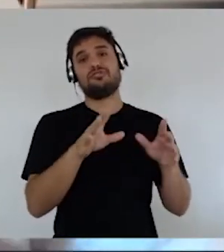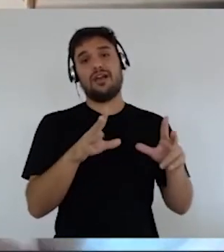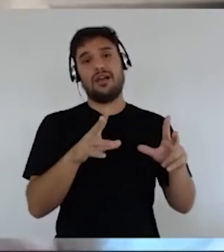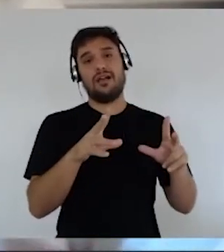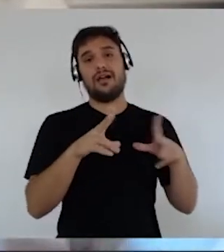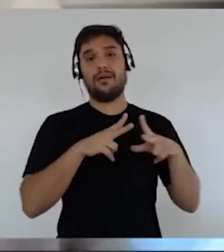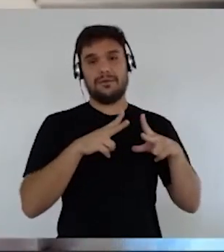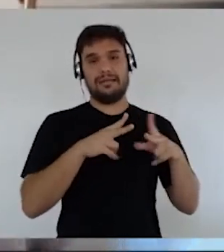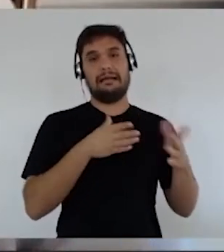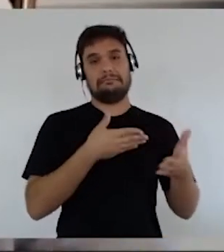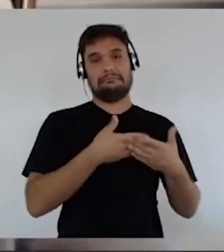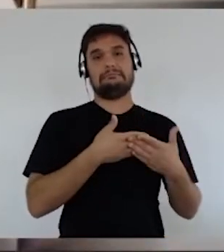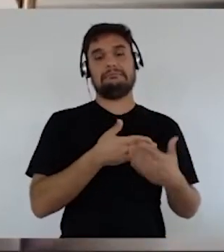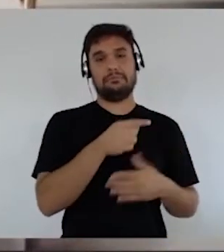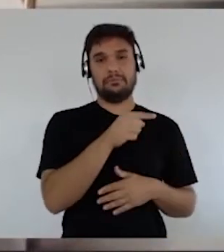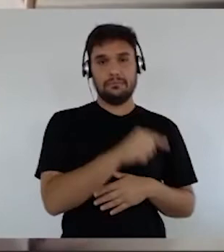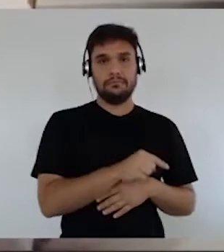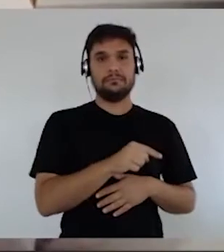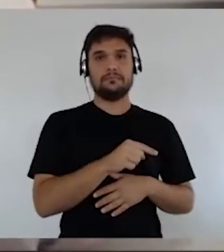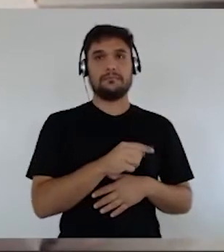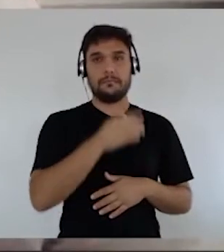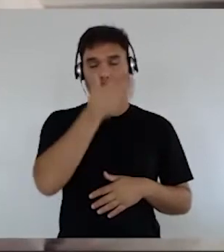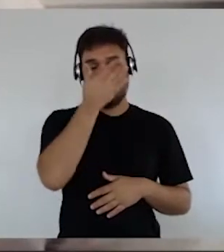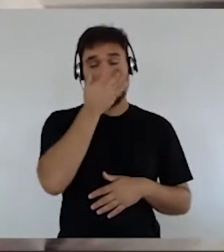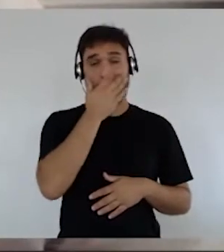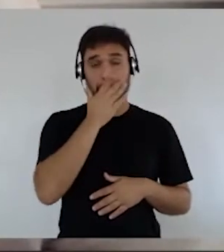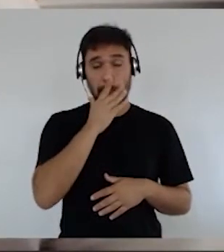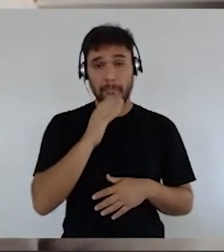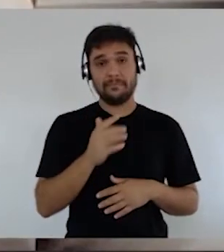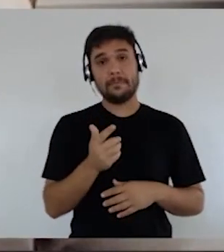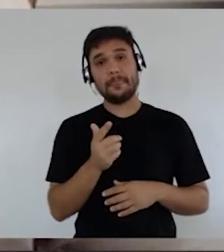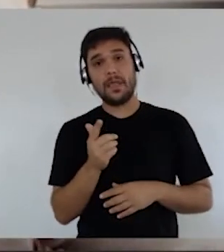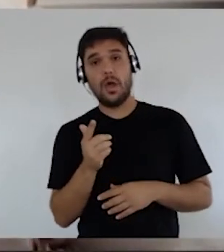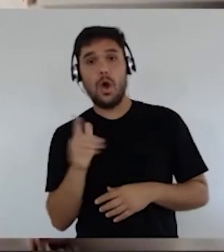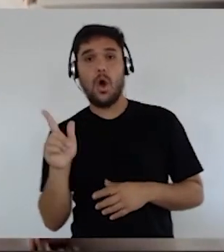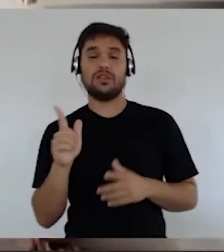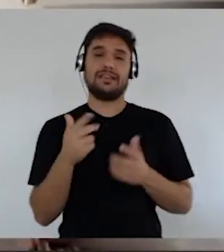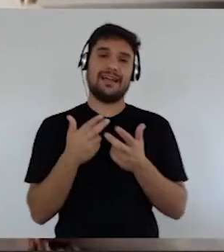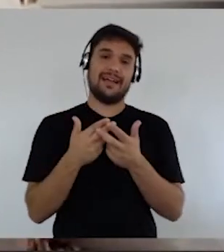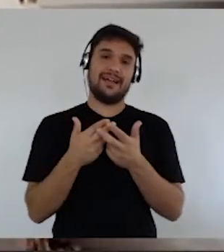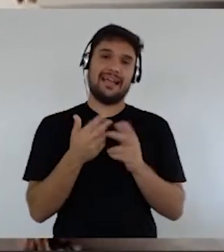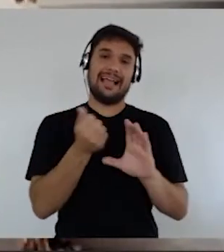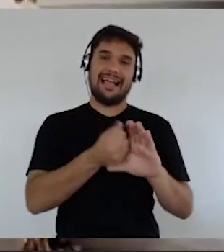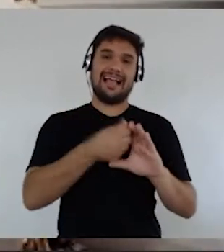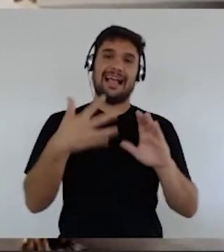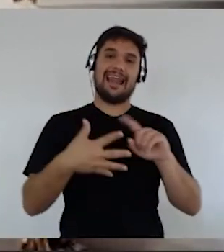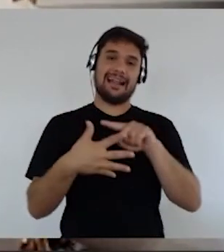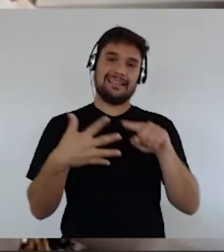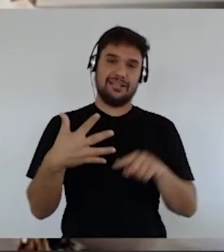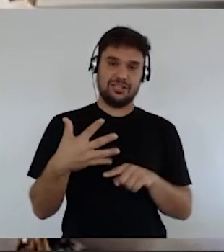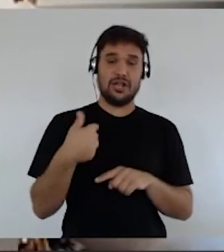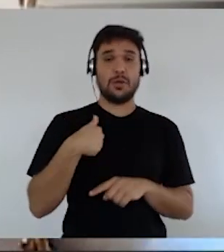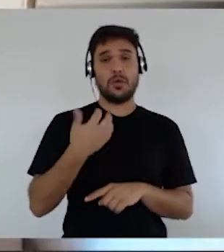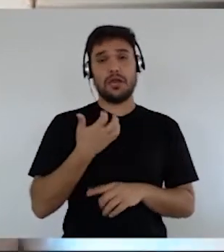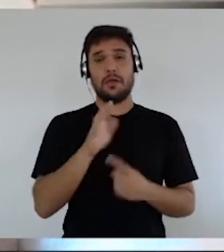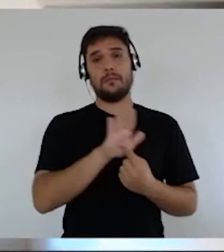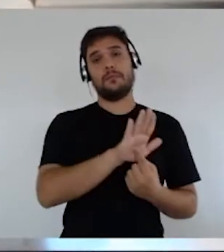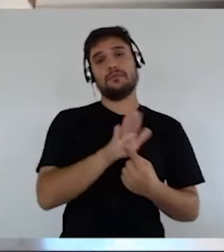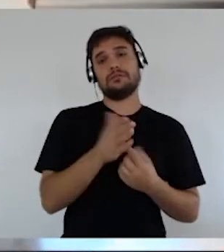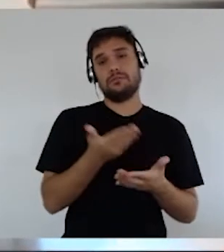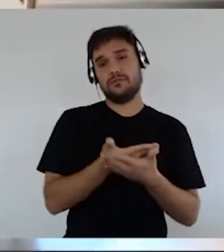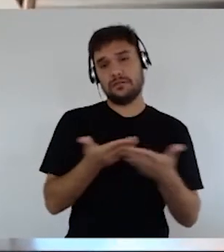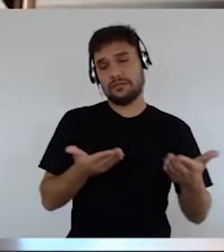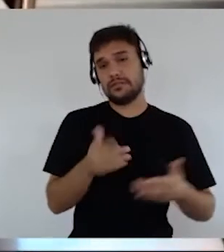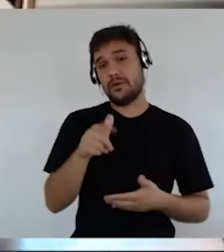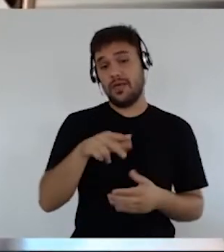essa publicidade de audiência. Um outro aspecto que eu também queria chamar a atenção é